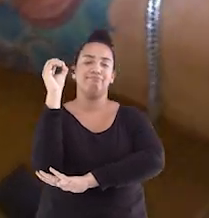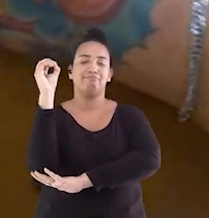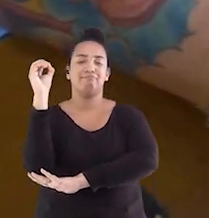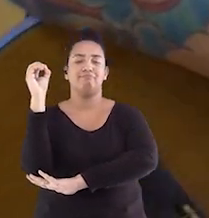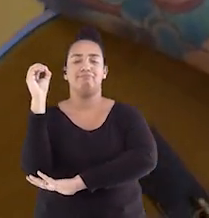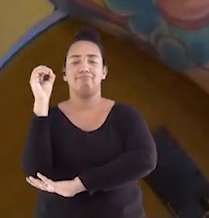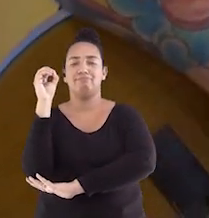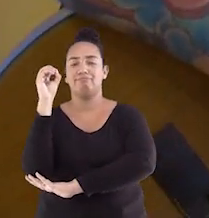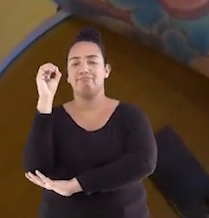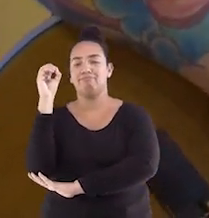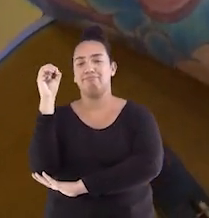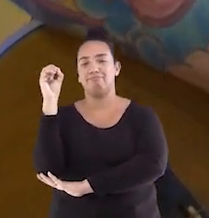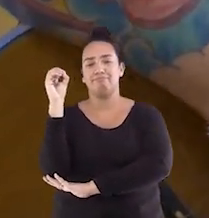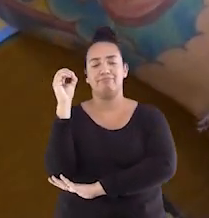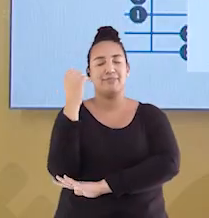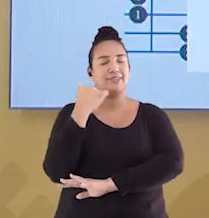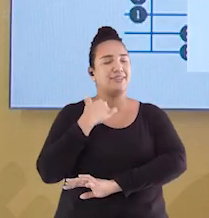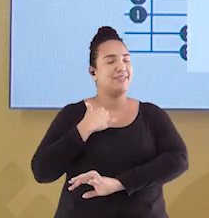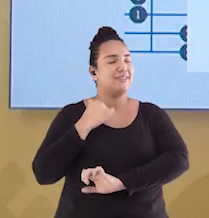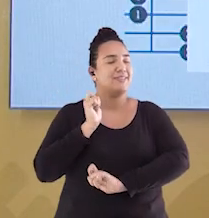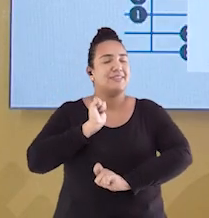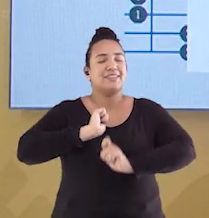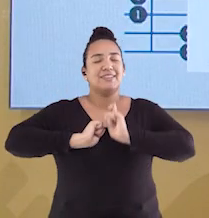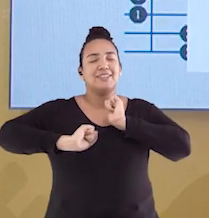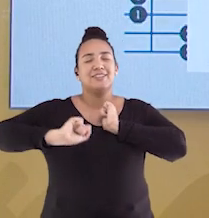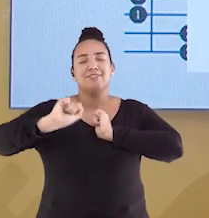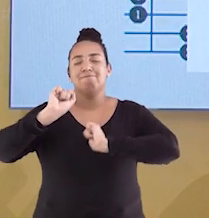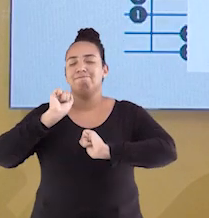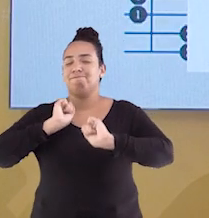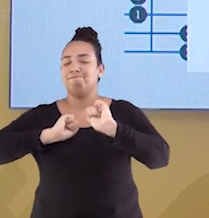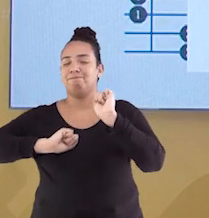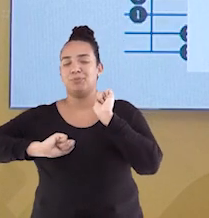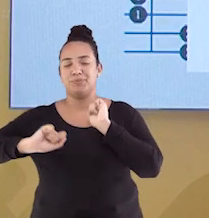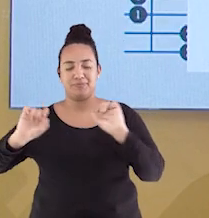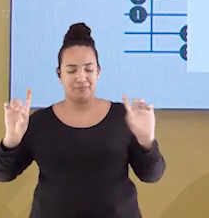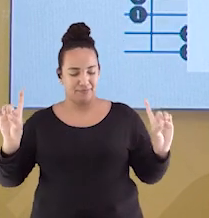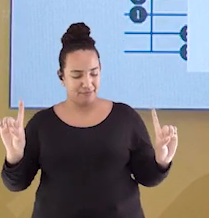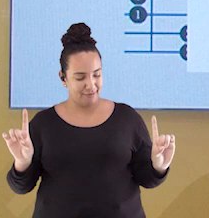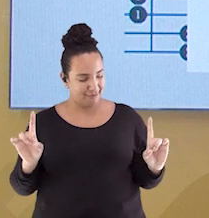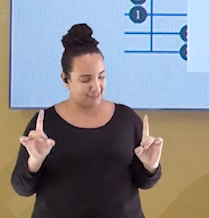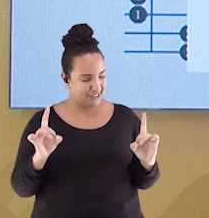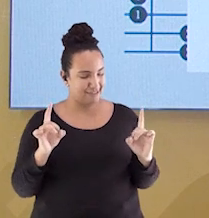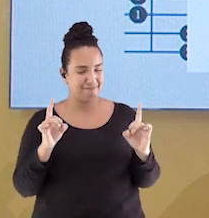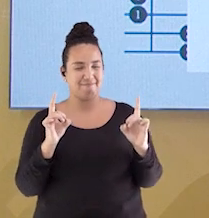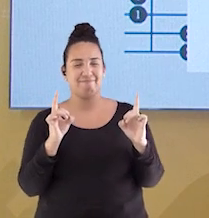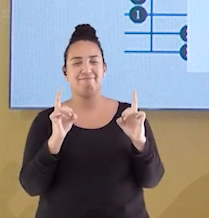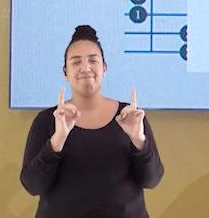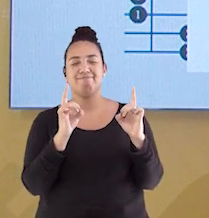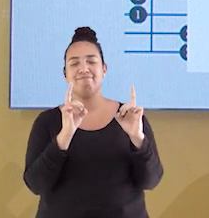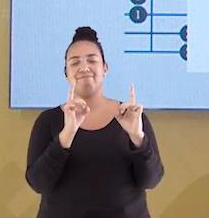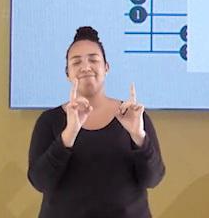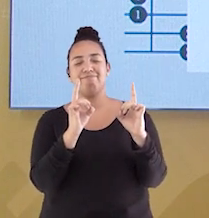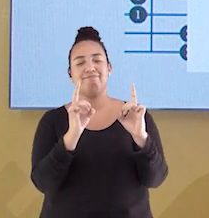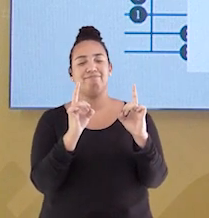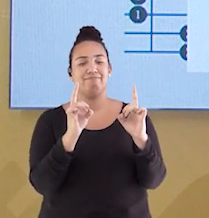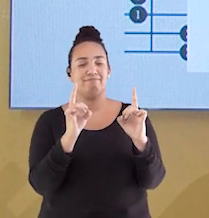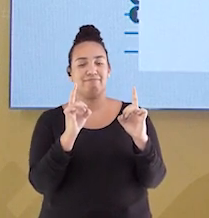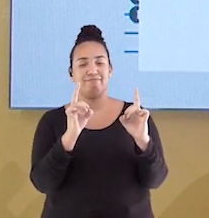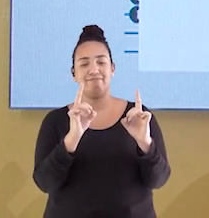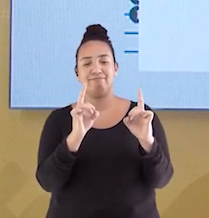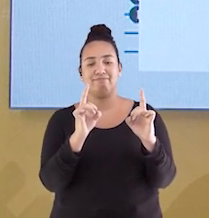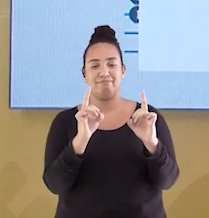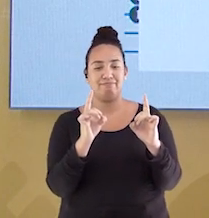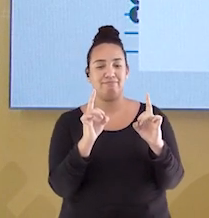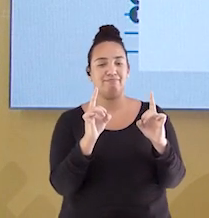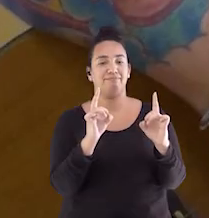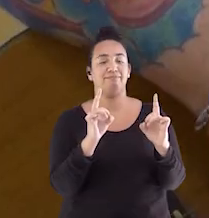e eu não vejo a hora de rever meu amor. Aí repete os acordes. Faz